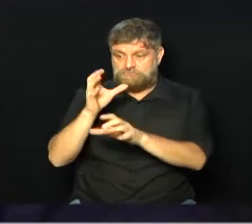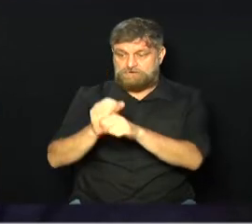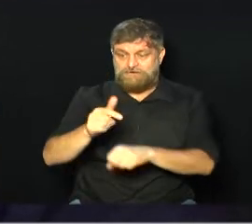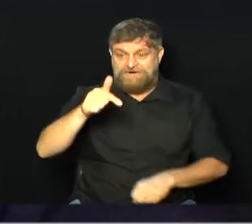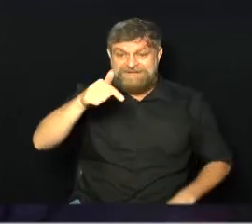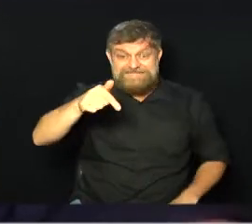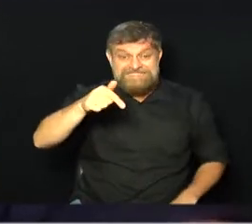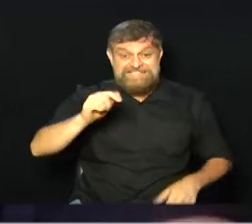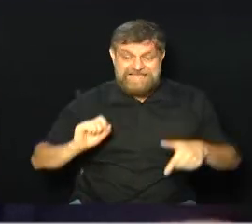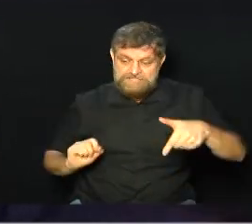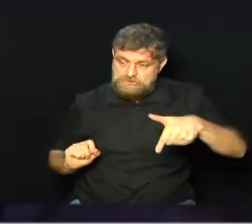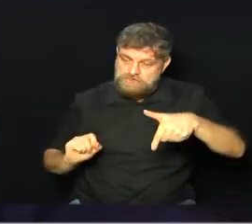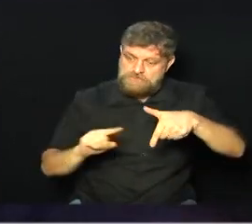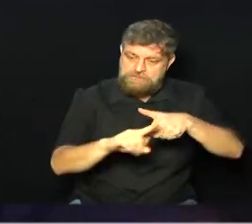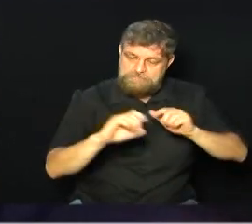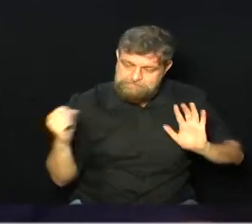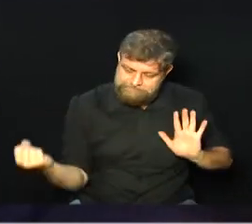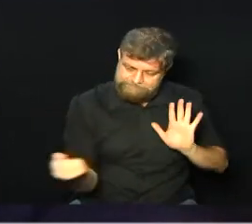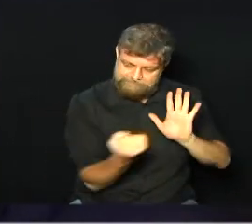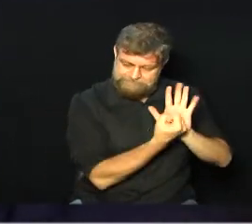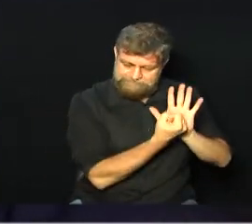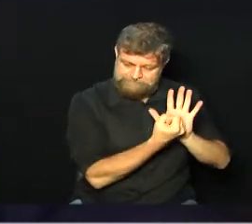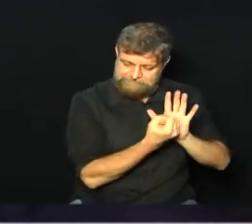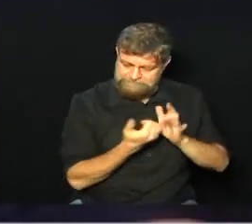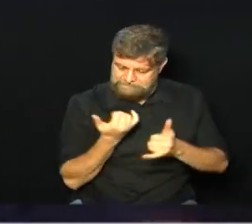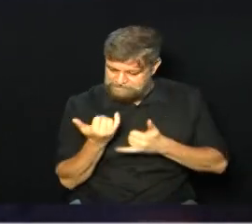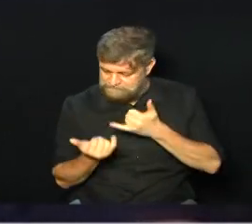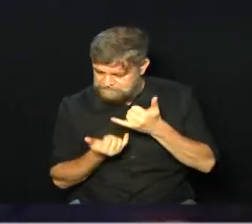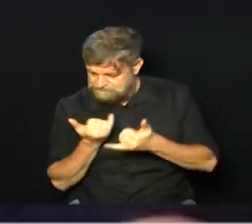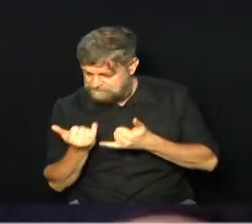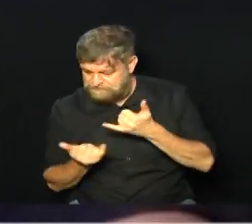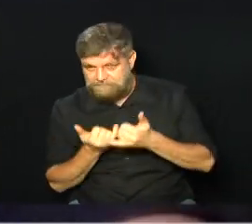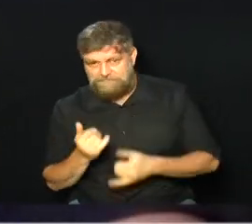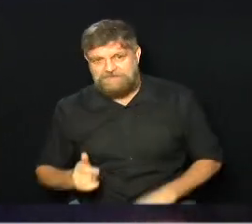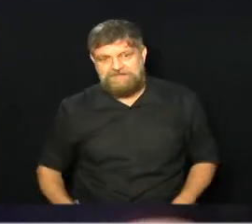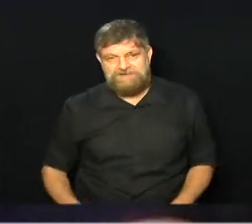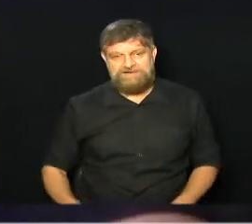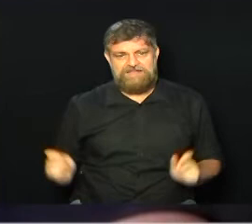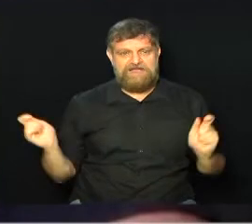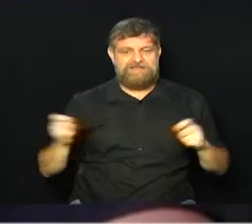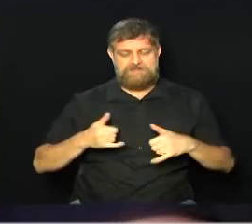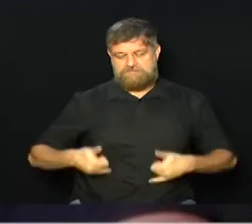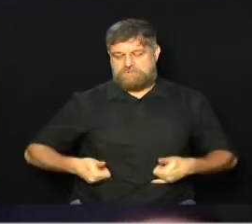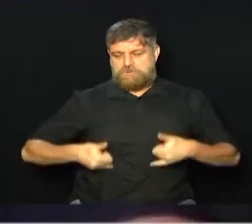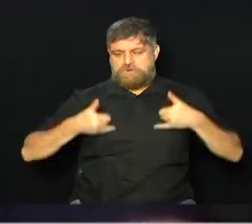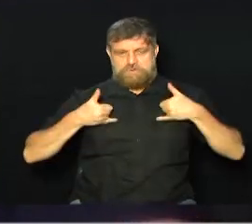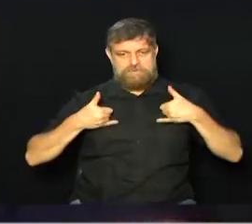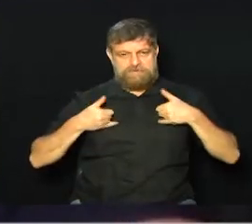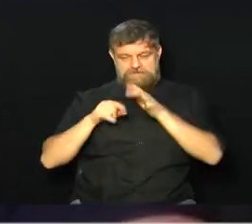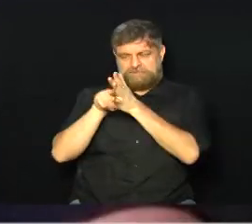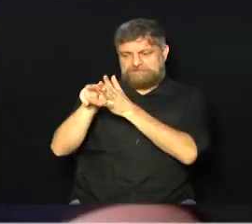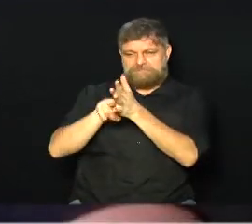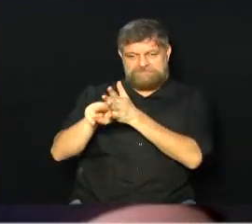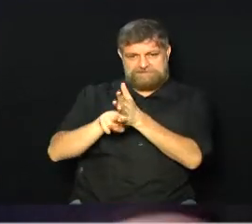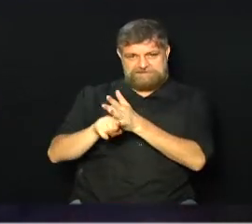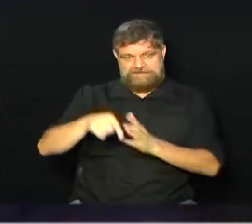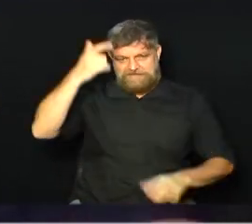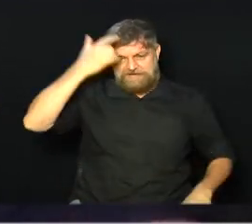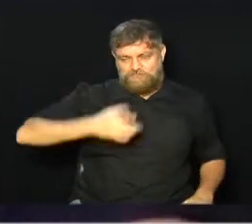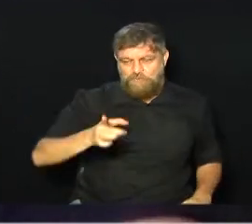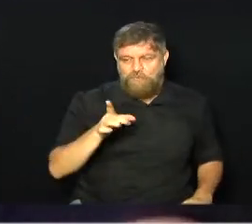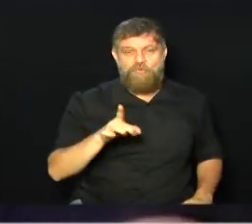marca que essa daí eu brinco, essa daí dá para ostentar, porque... Pode puxar aí, eu sou o último que fiz